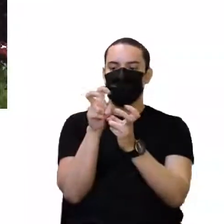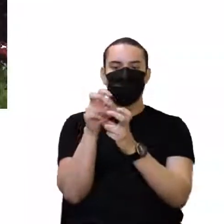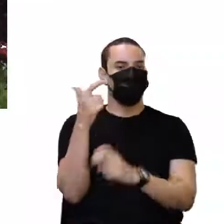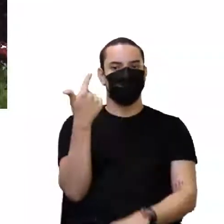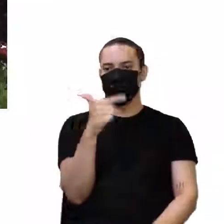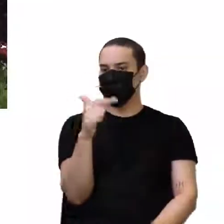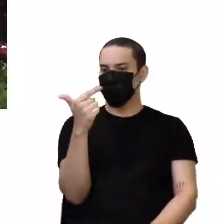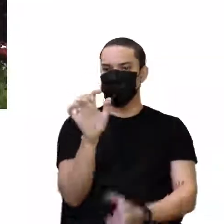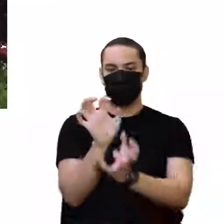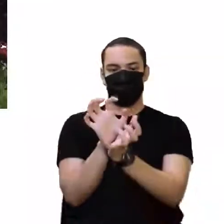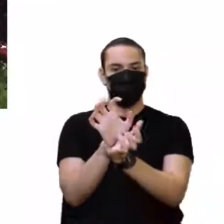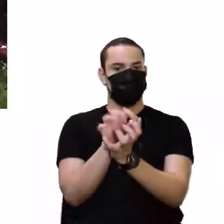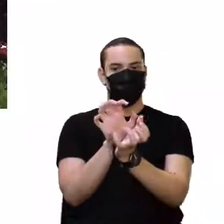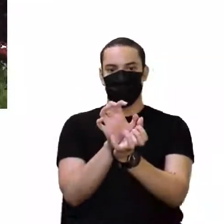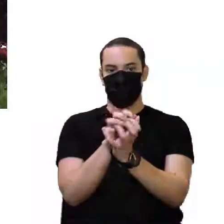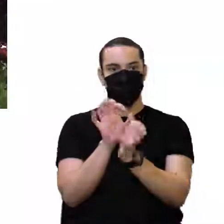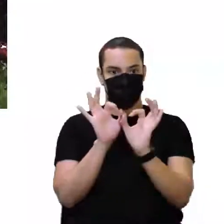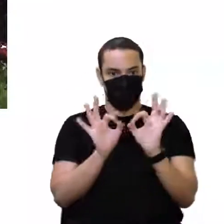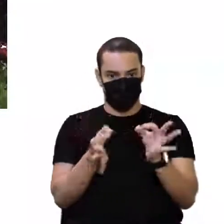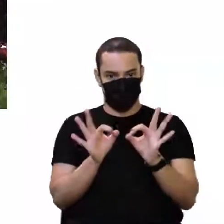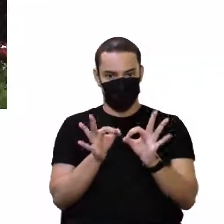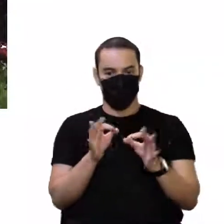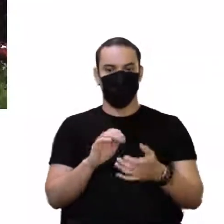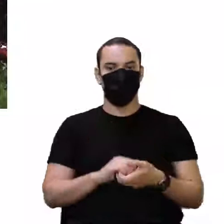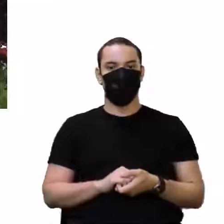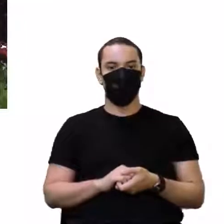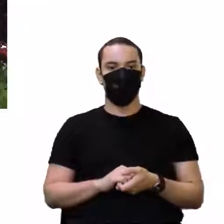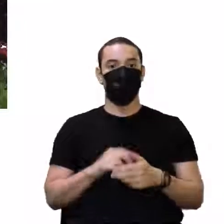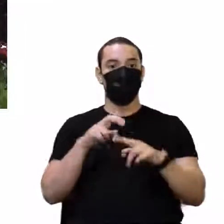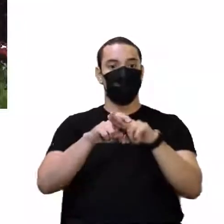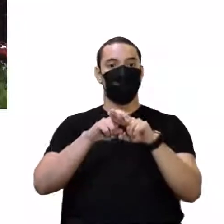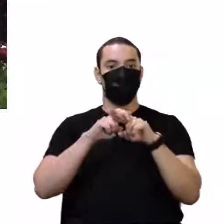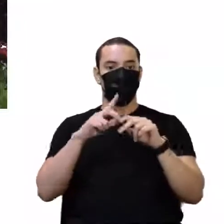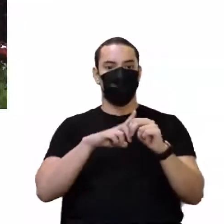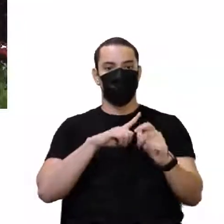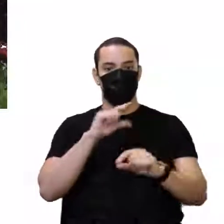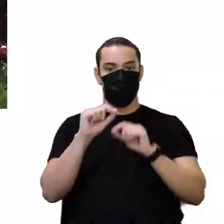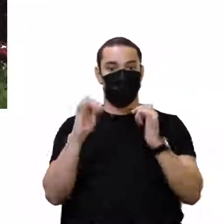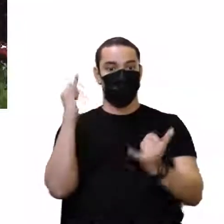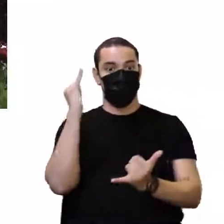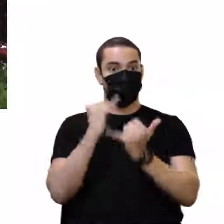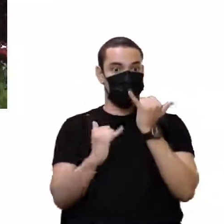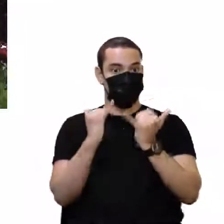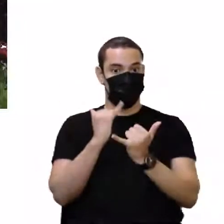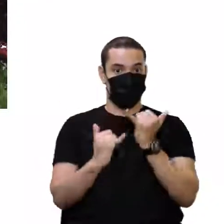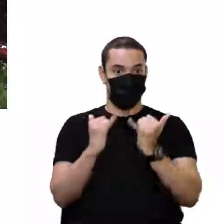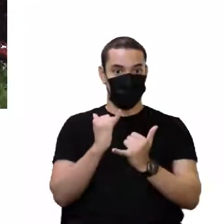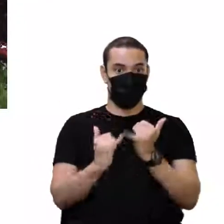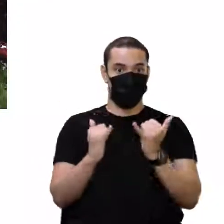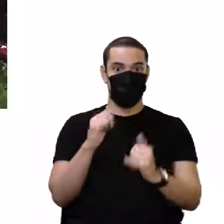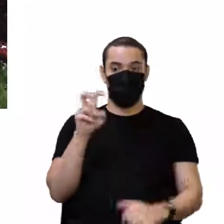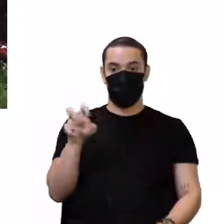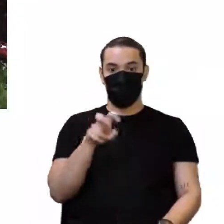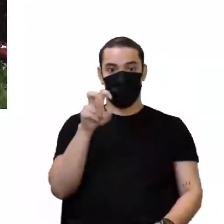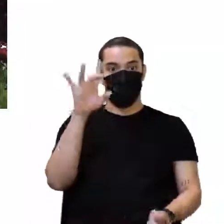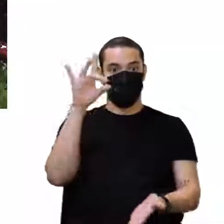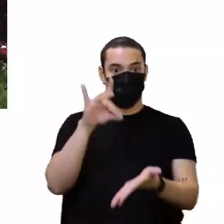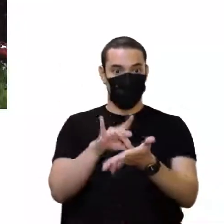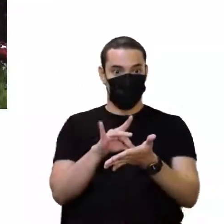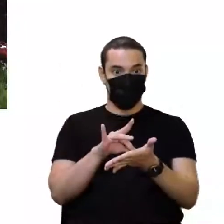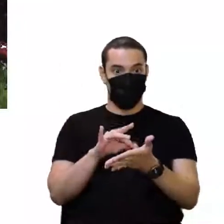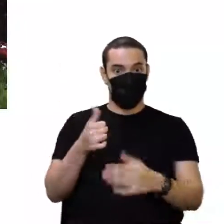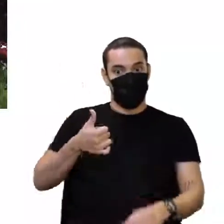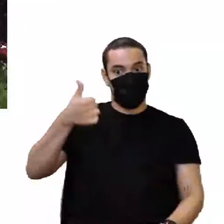Para inocular o veneno, certinho? Por isso, tenta parecer-se com a coral verdadeiro. E aqui a gente tem a